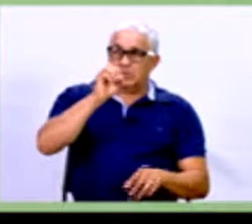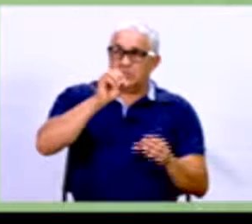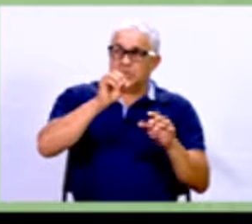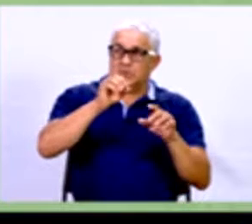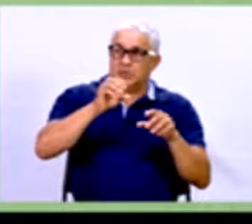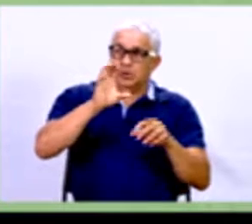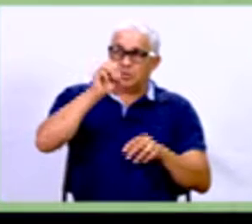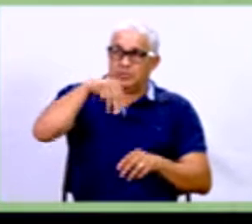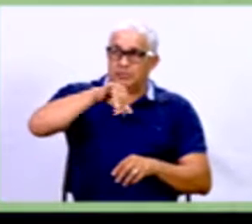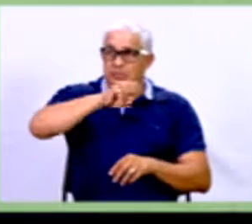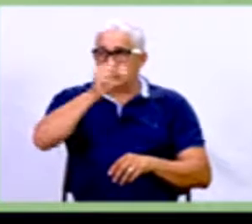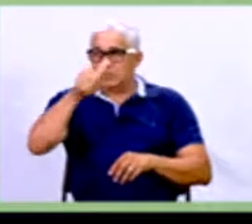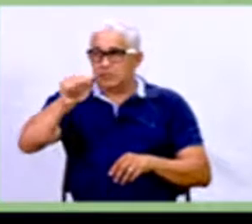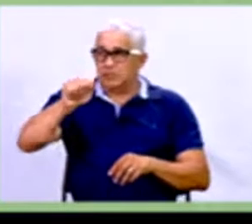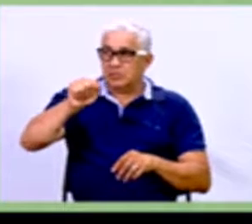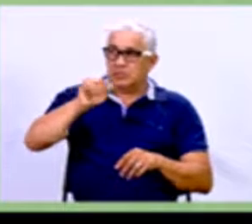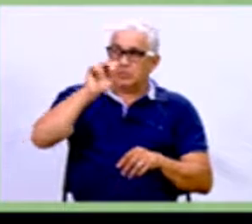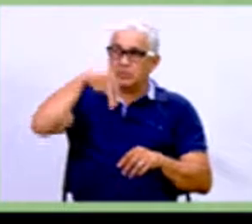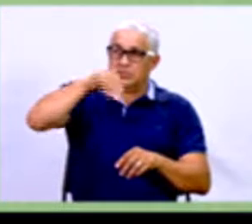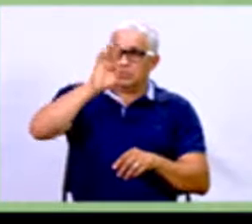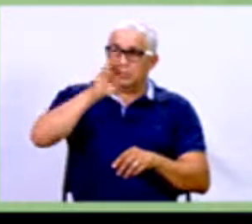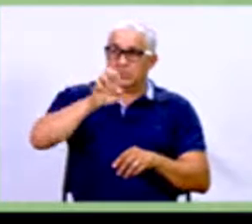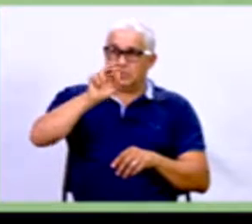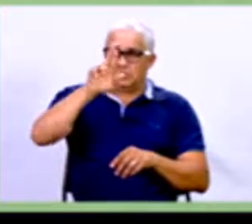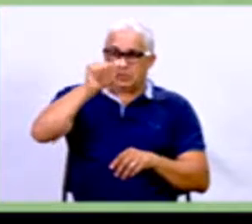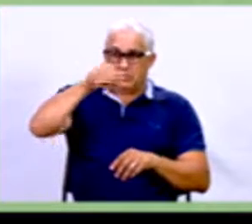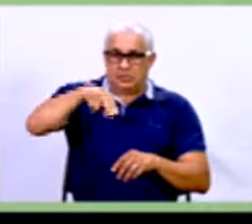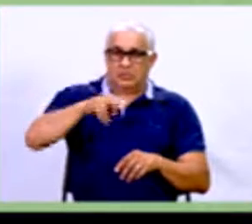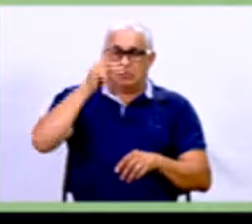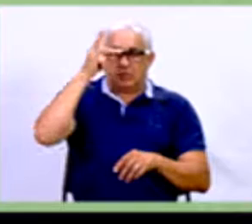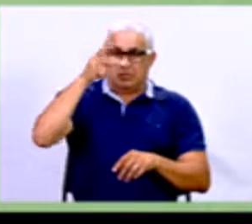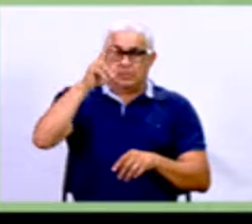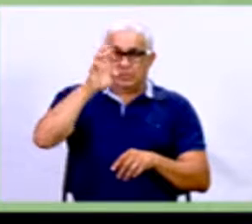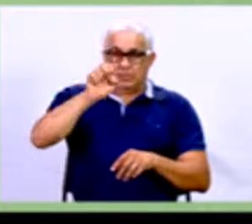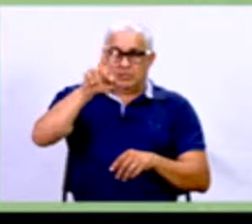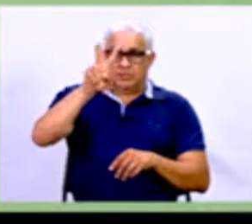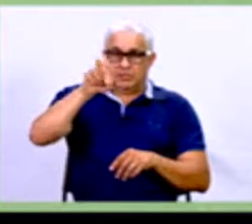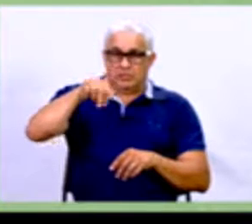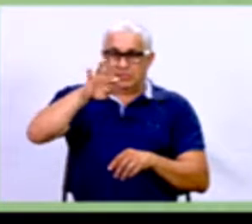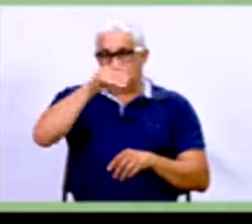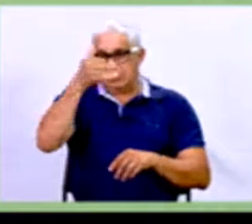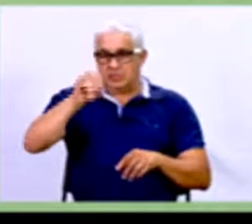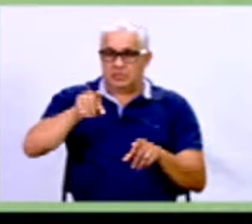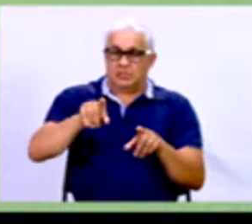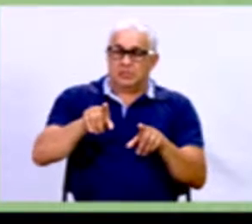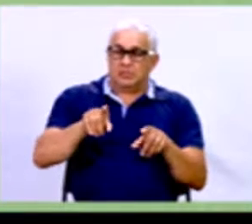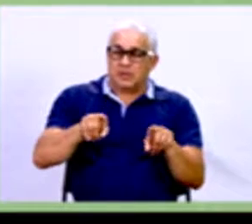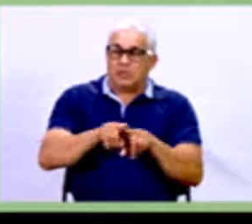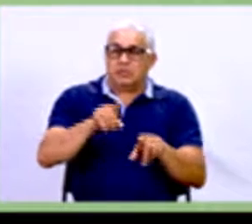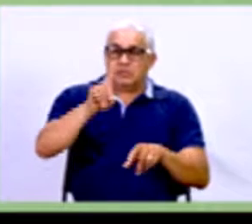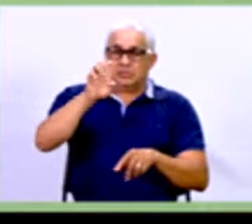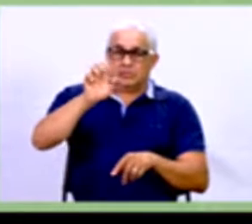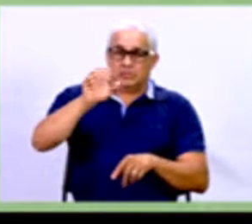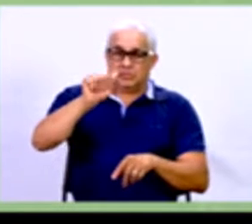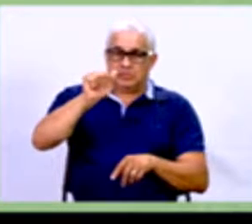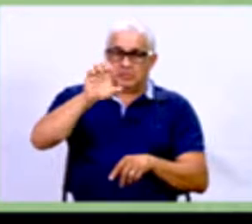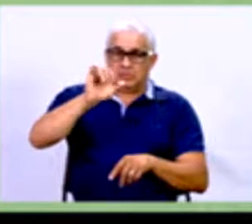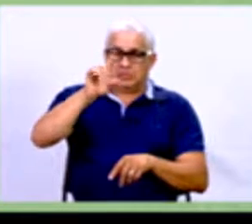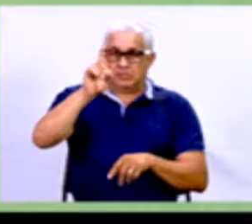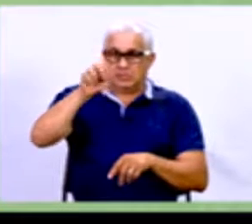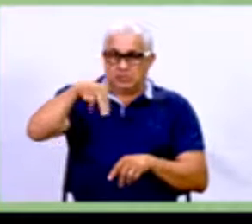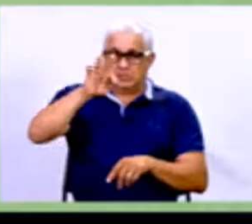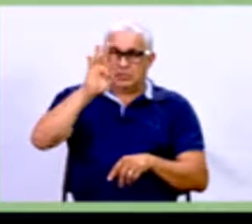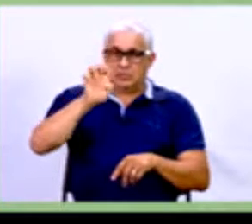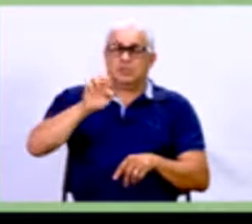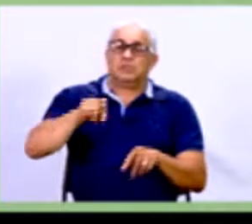a CIPA, sua finalidade, muito importante, a implementação, a necessidade de implementação da CIPA no ambiente